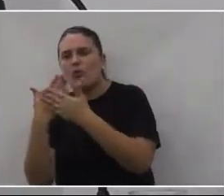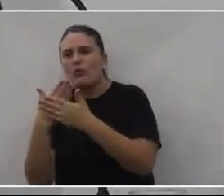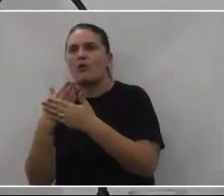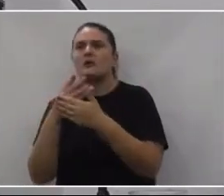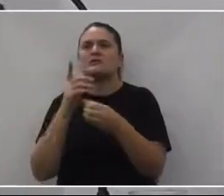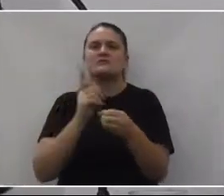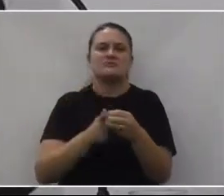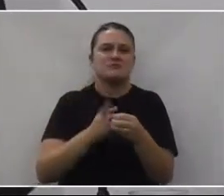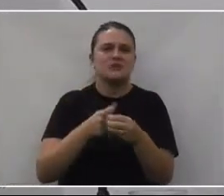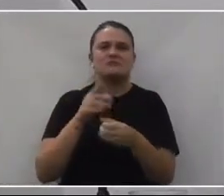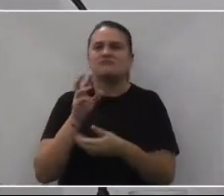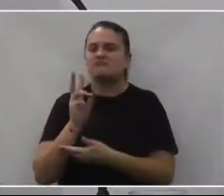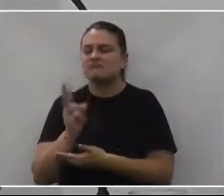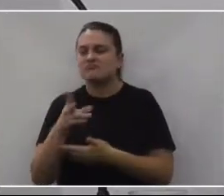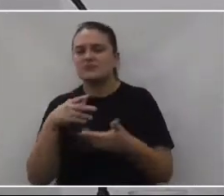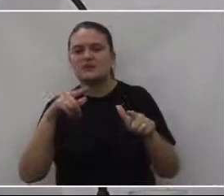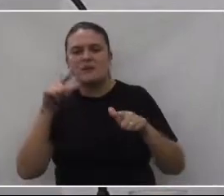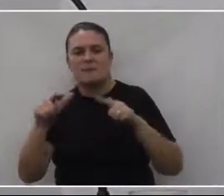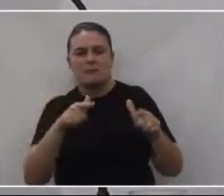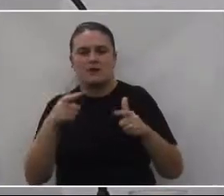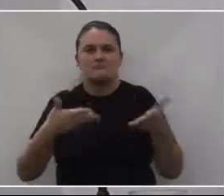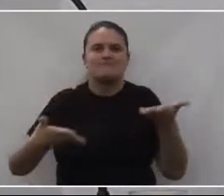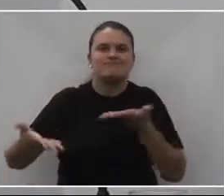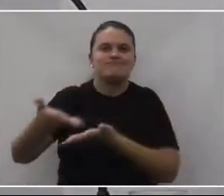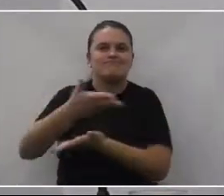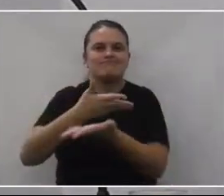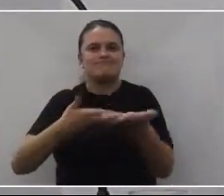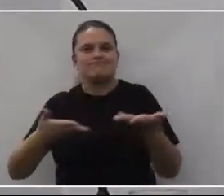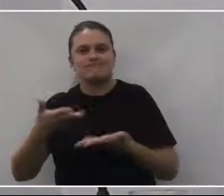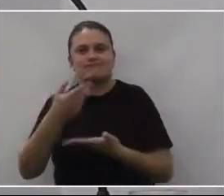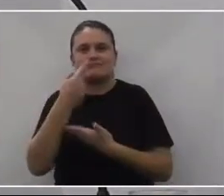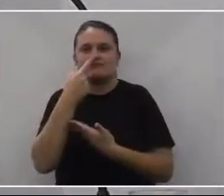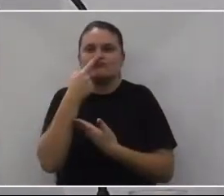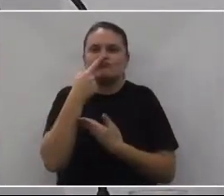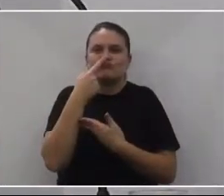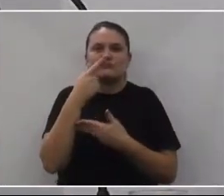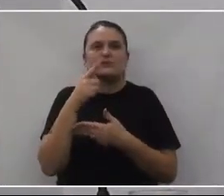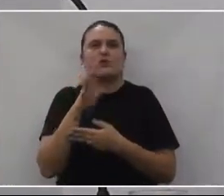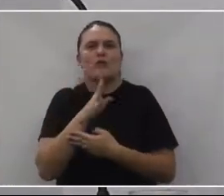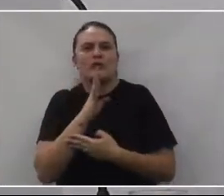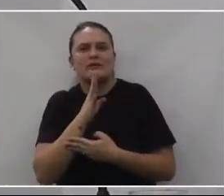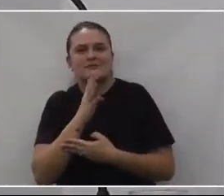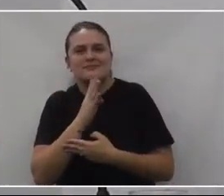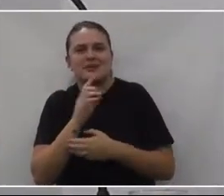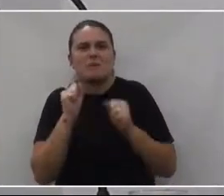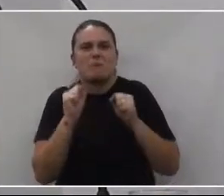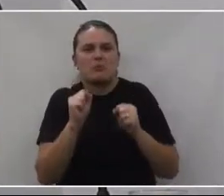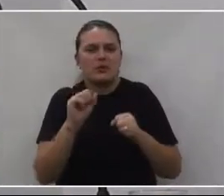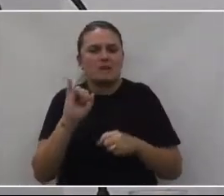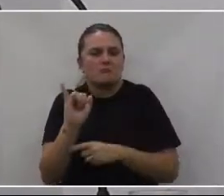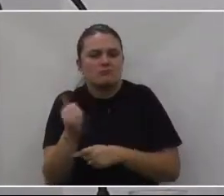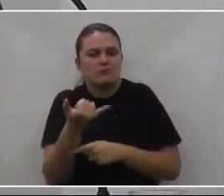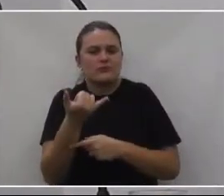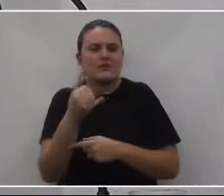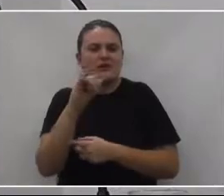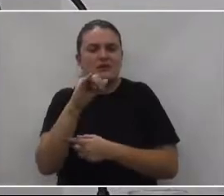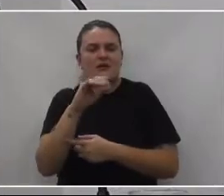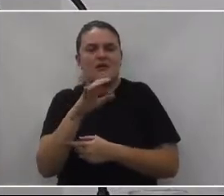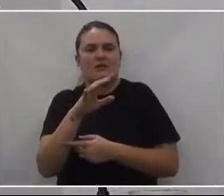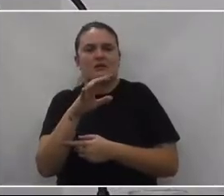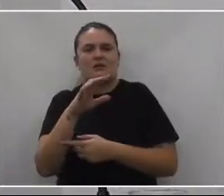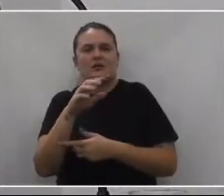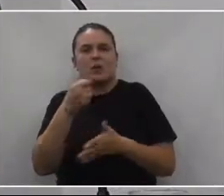esse trabalho de aproximar da população para que conheçam e possam usufruir desses direitos que